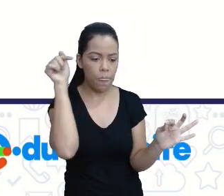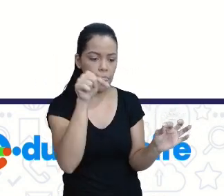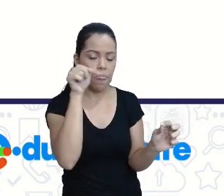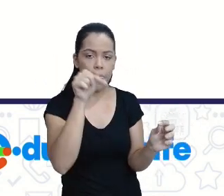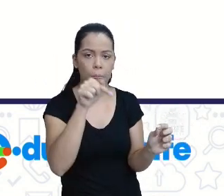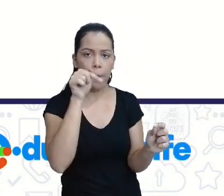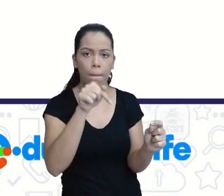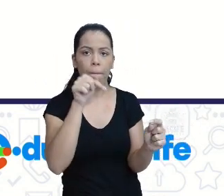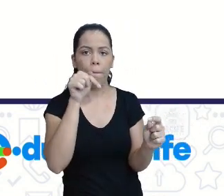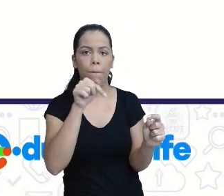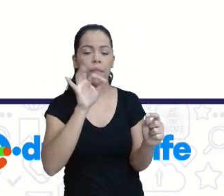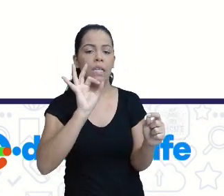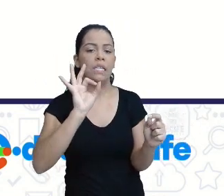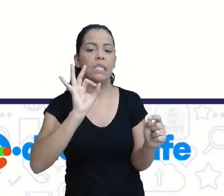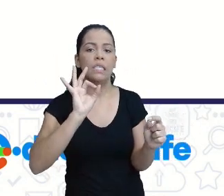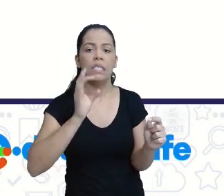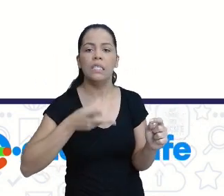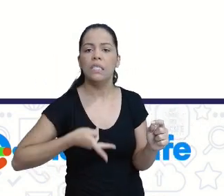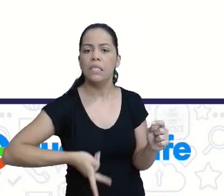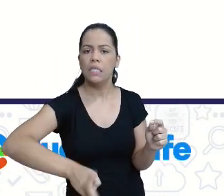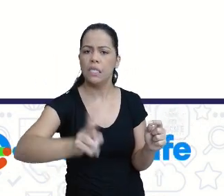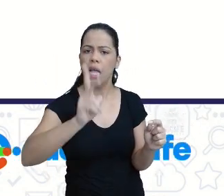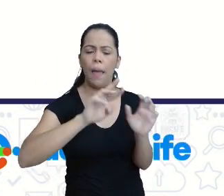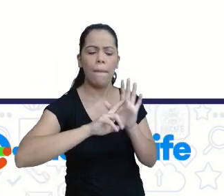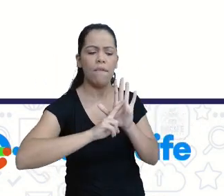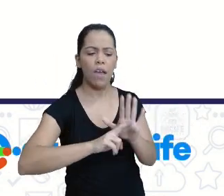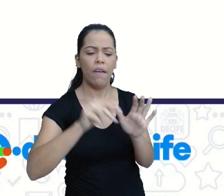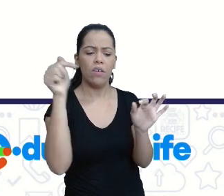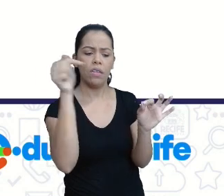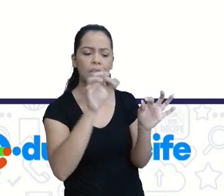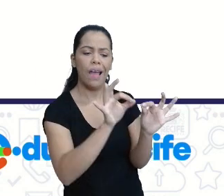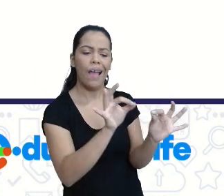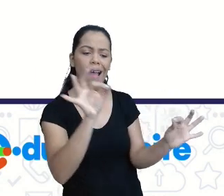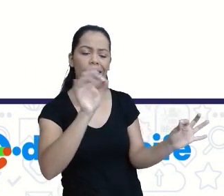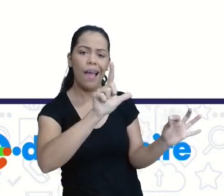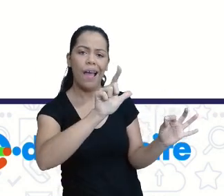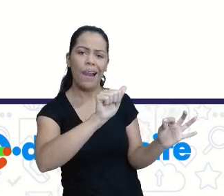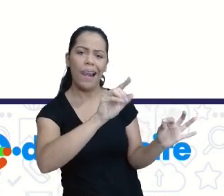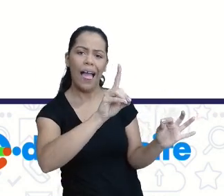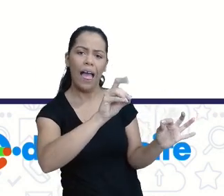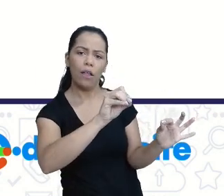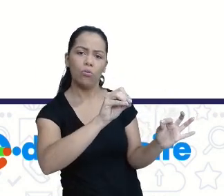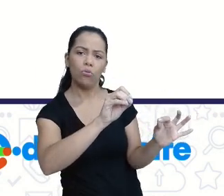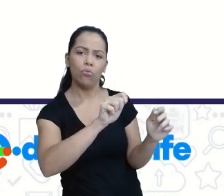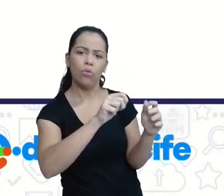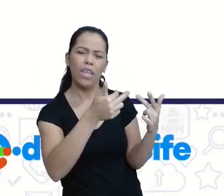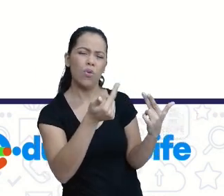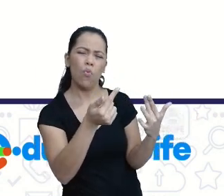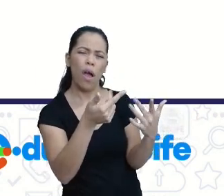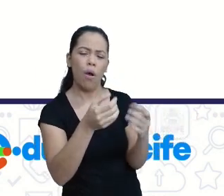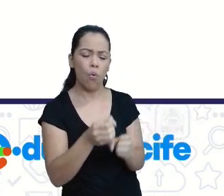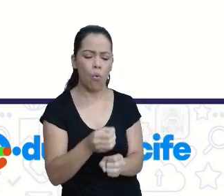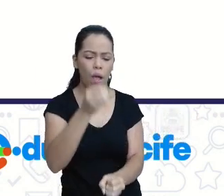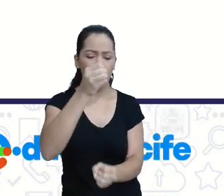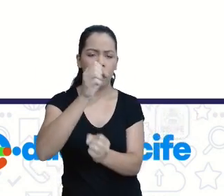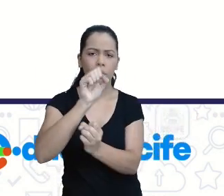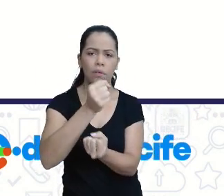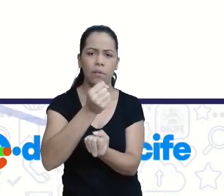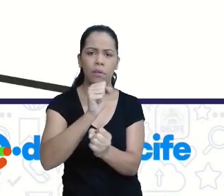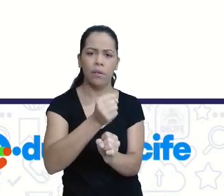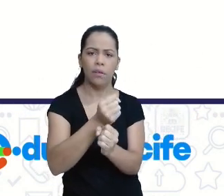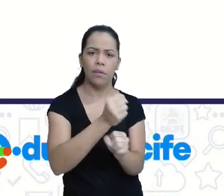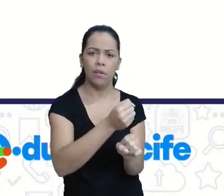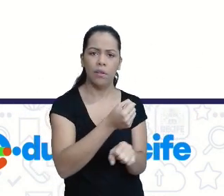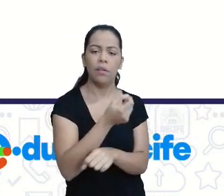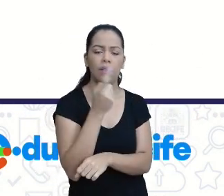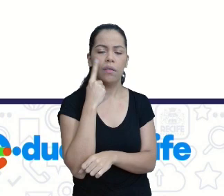eu vou sempre fazer referência àquele lado que está gerando a sombra, como se fosse o cabo de vassoura, certo? Como